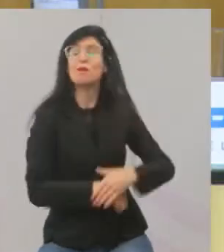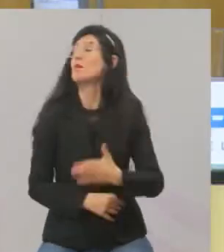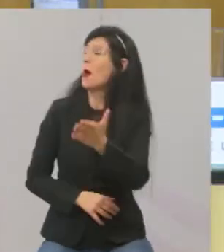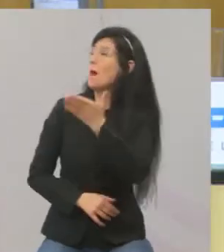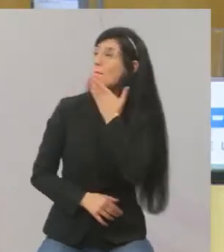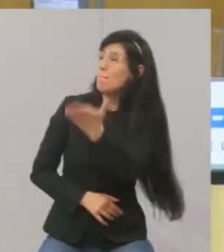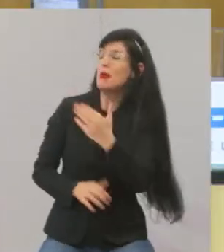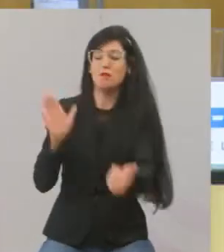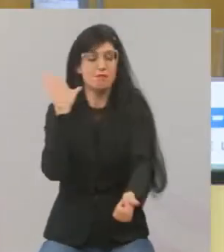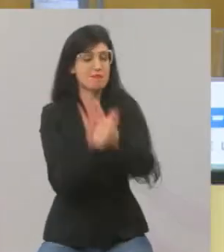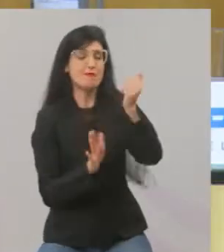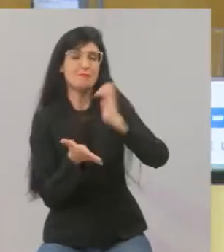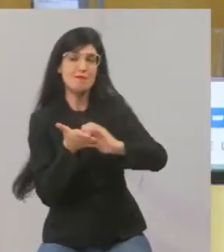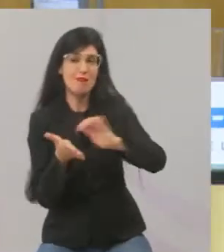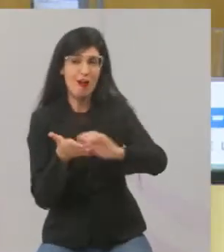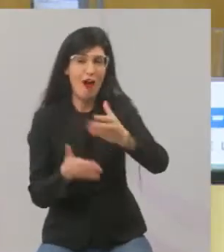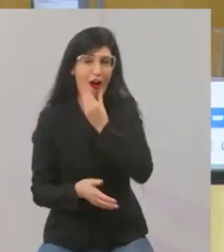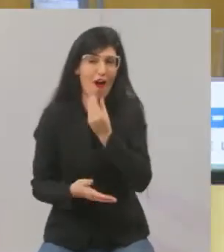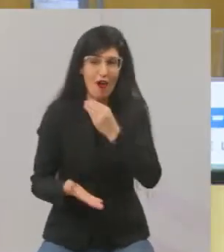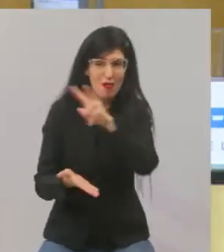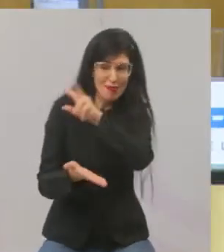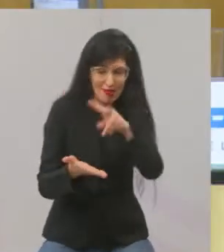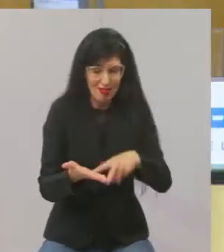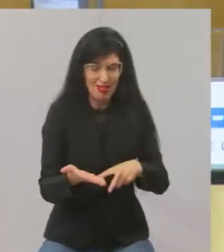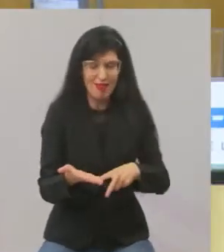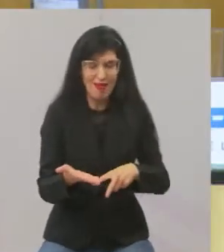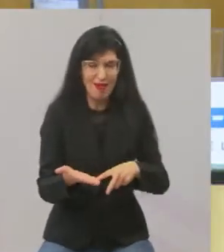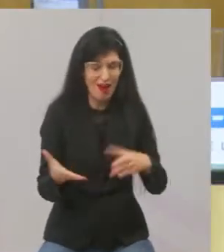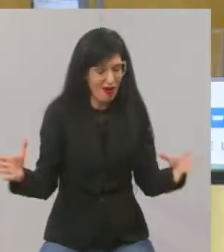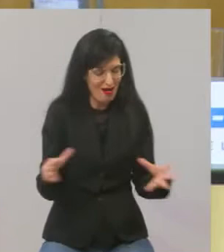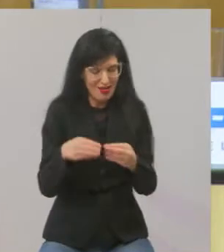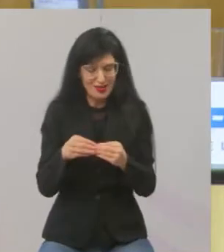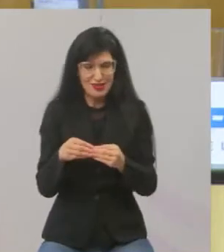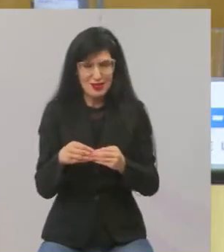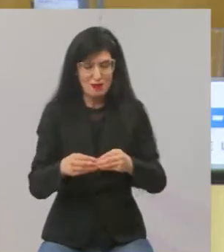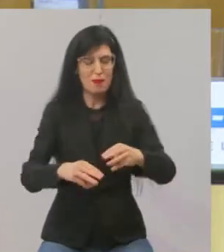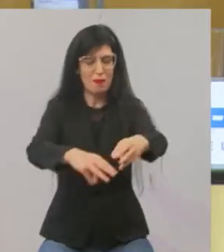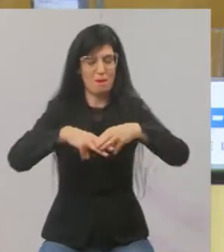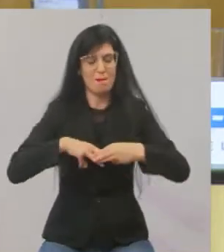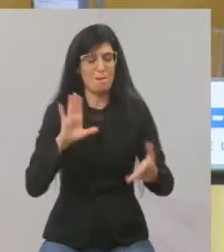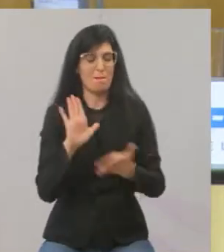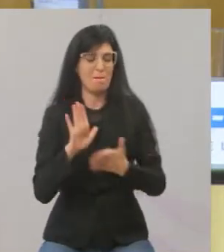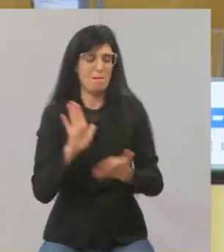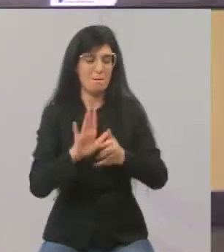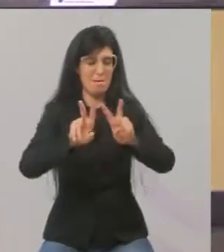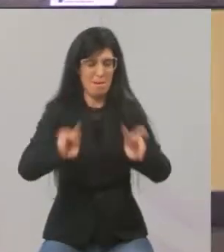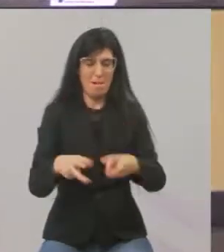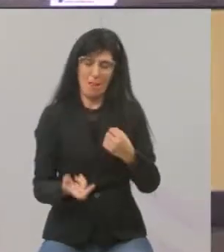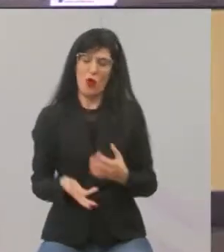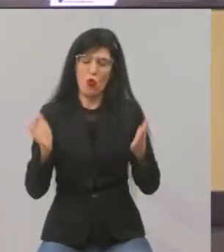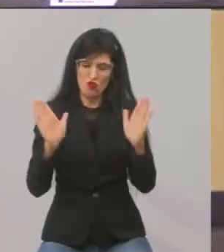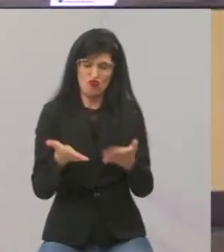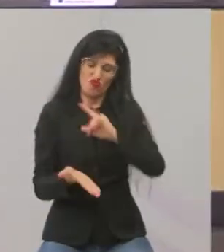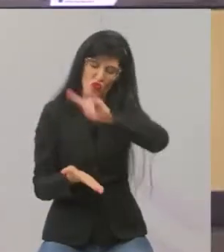ao primeiro secretário que faça a leitura das sínteses das moções protocoladas para esta